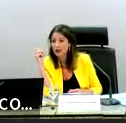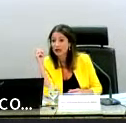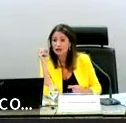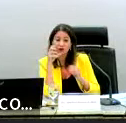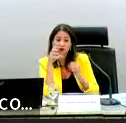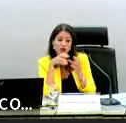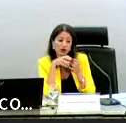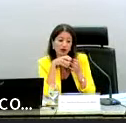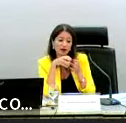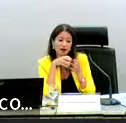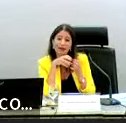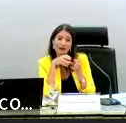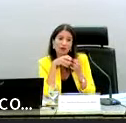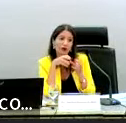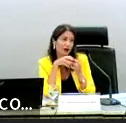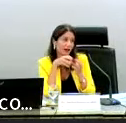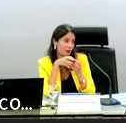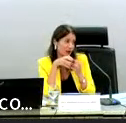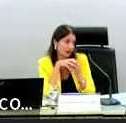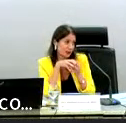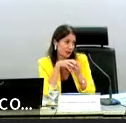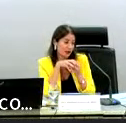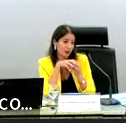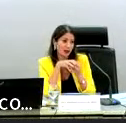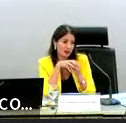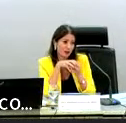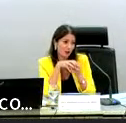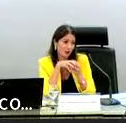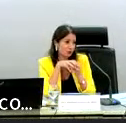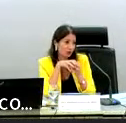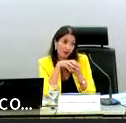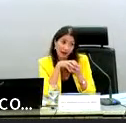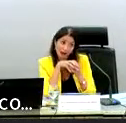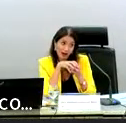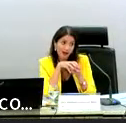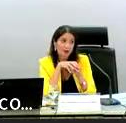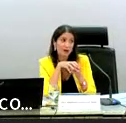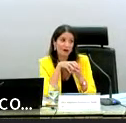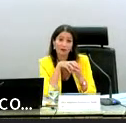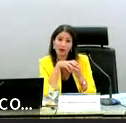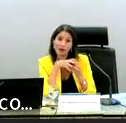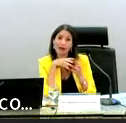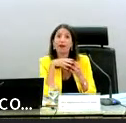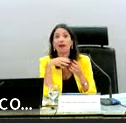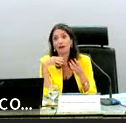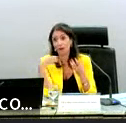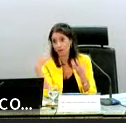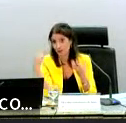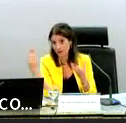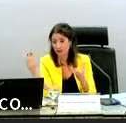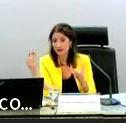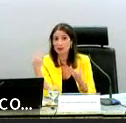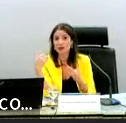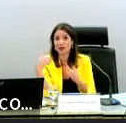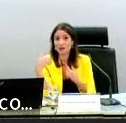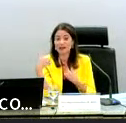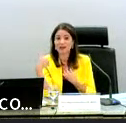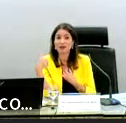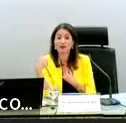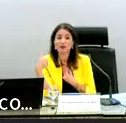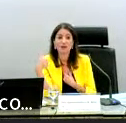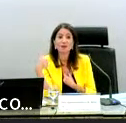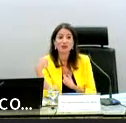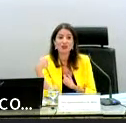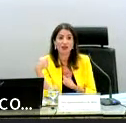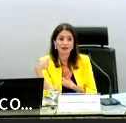tá? Dizendo que só é entre marido e mulher que a Lei Maria da Penha tem aplicação, quando não é. Inclusive especializadas, né? Pois é, isso é uma